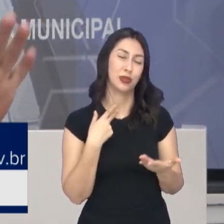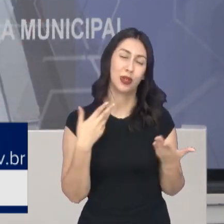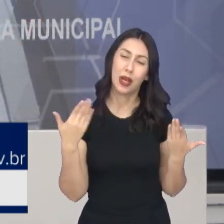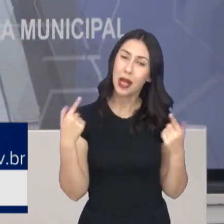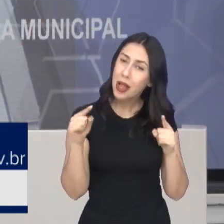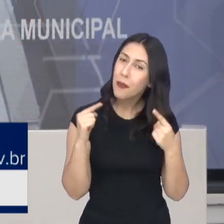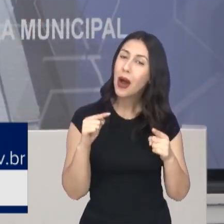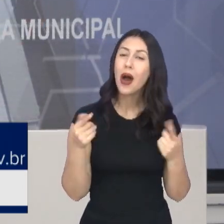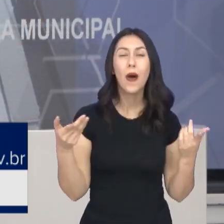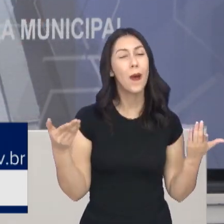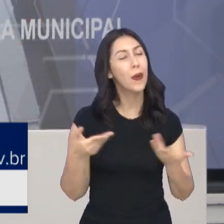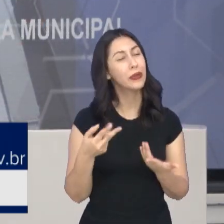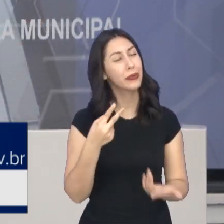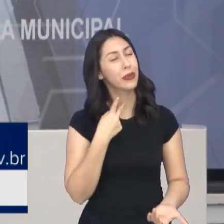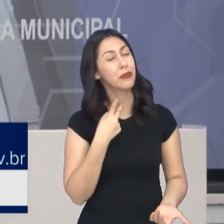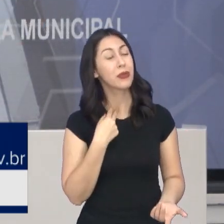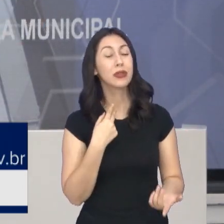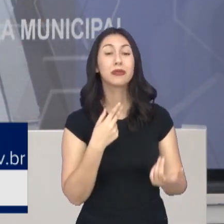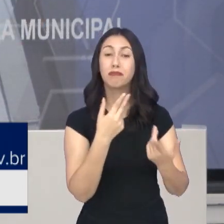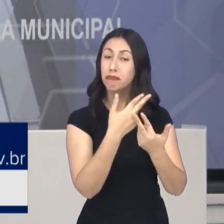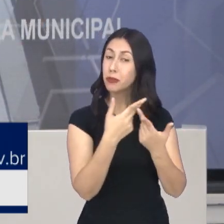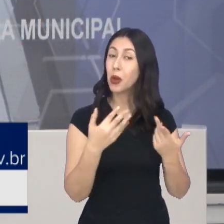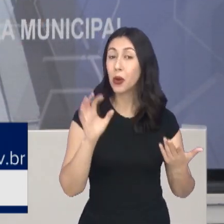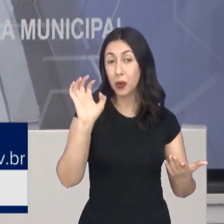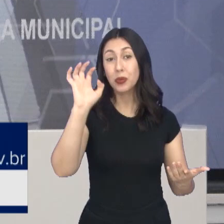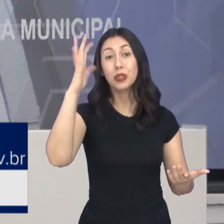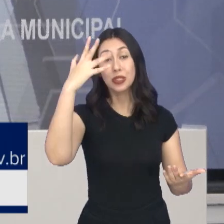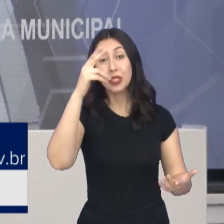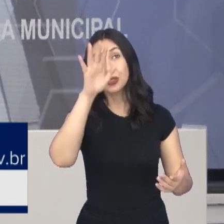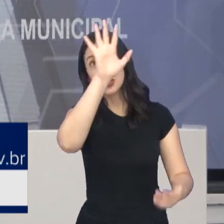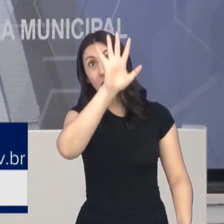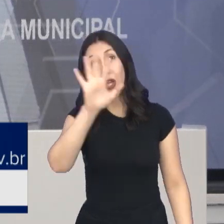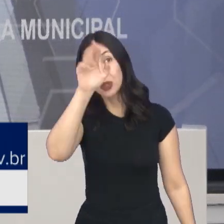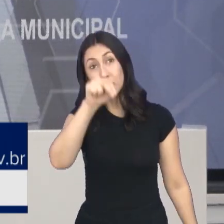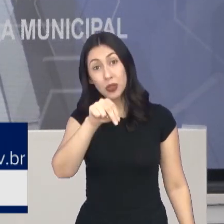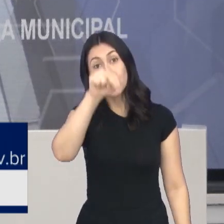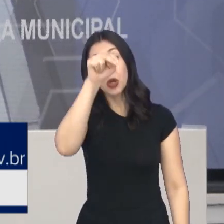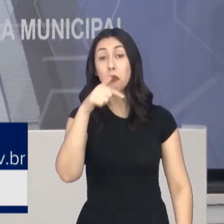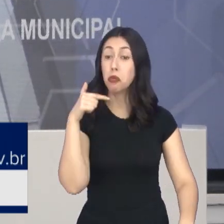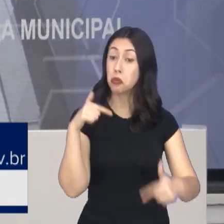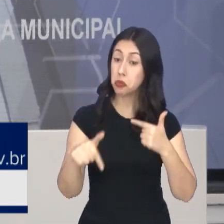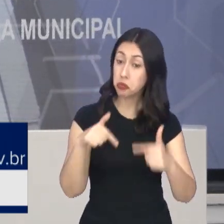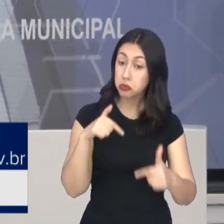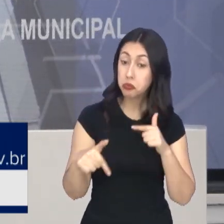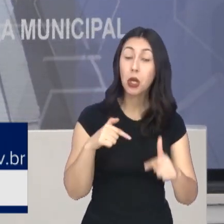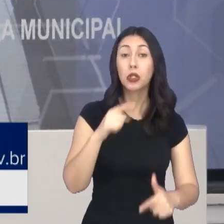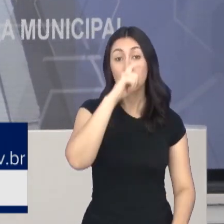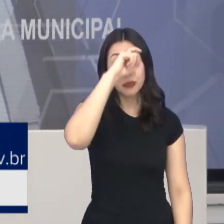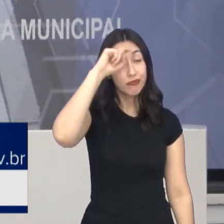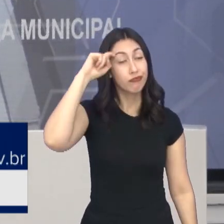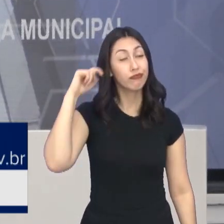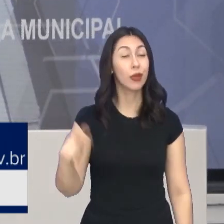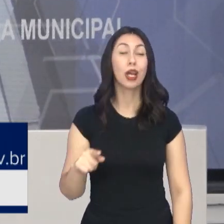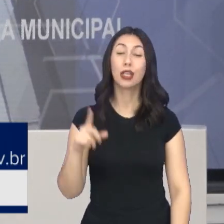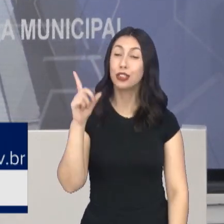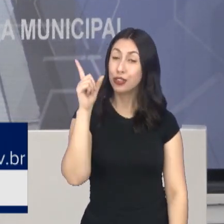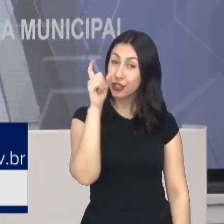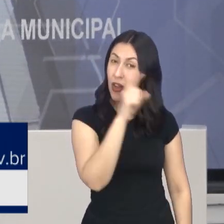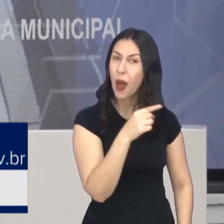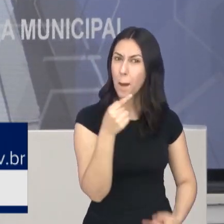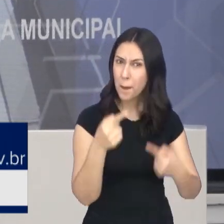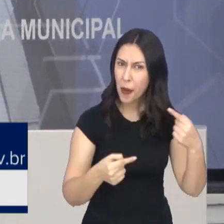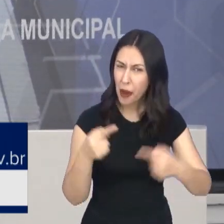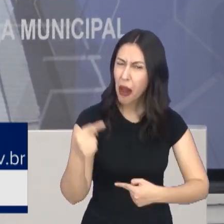Zé, do que está acontecendo dentro da Zona Norte, que é um trabalho árduo, difícil de se fazer. Política é muito difícil de